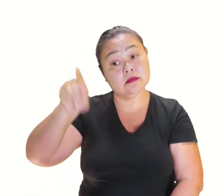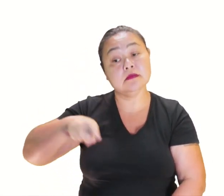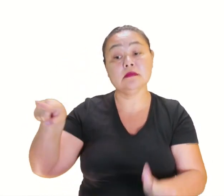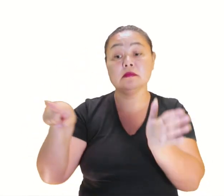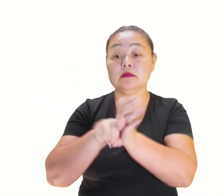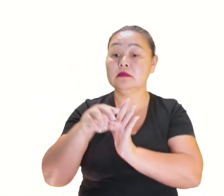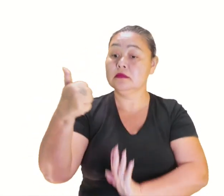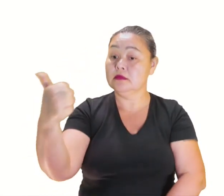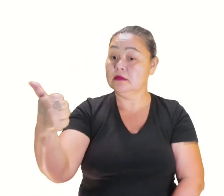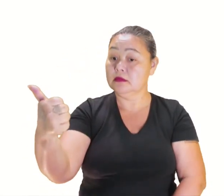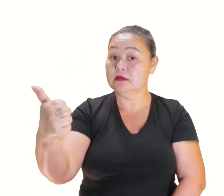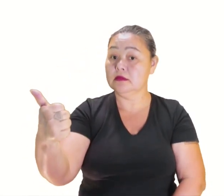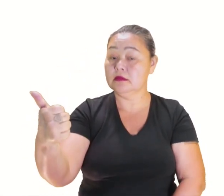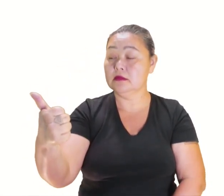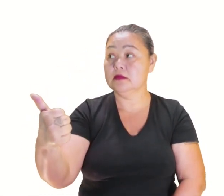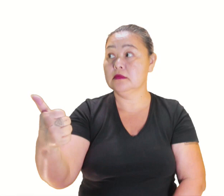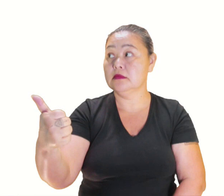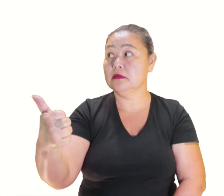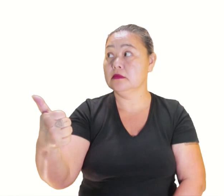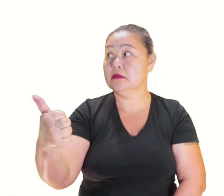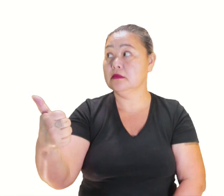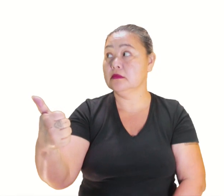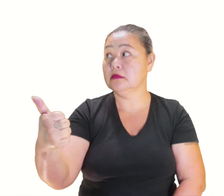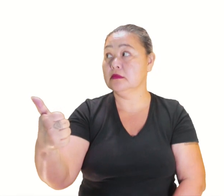x igual a 1.